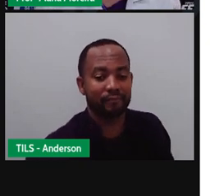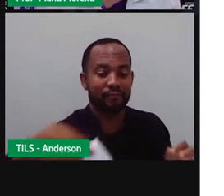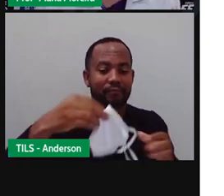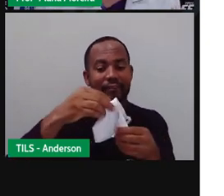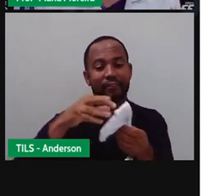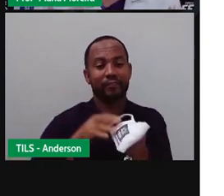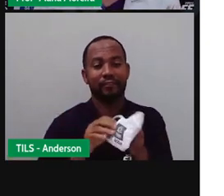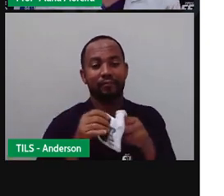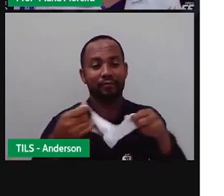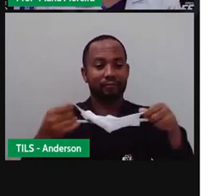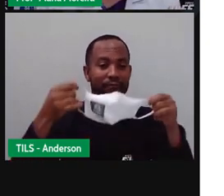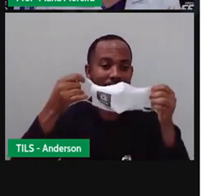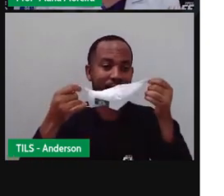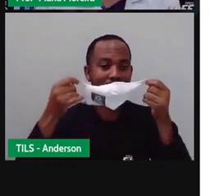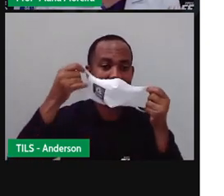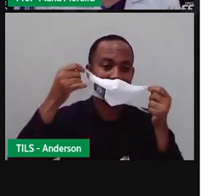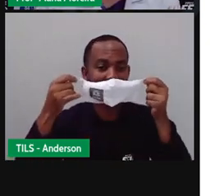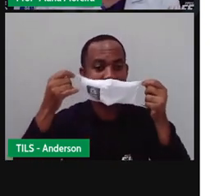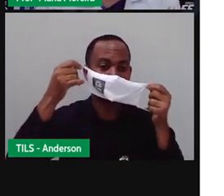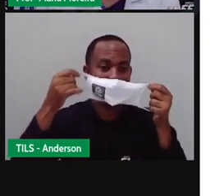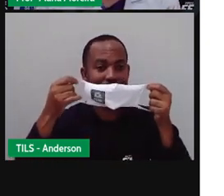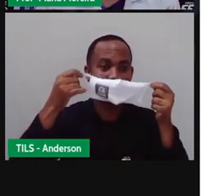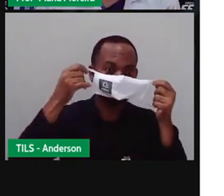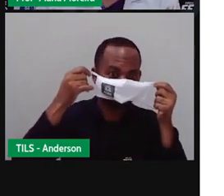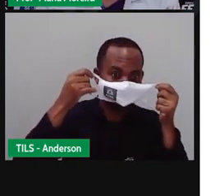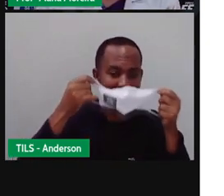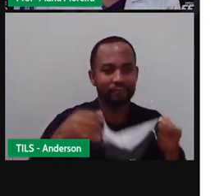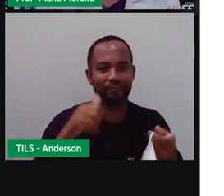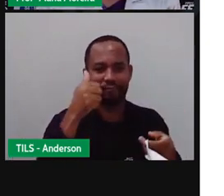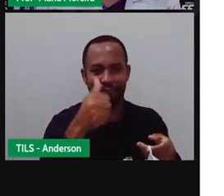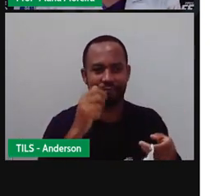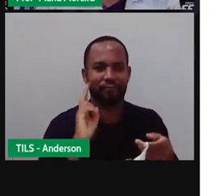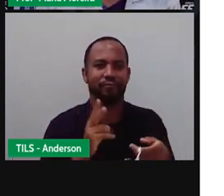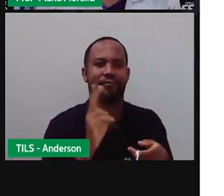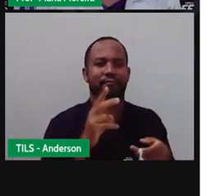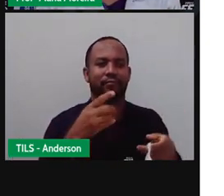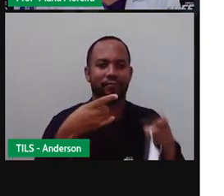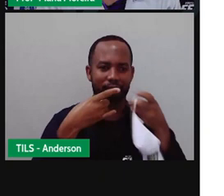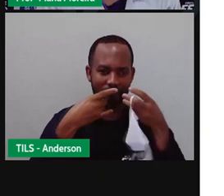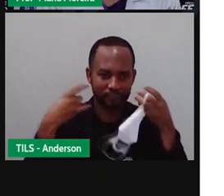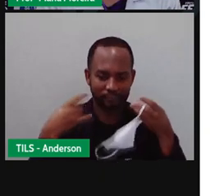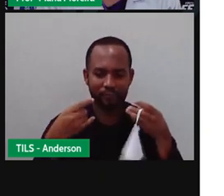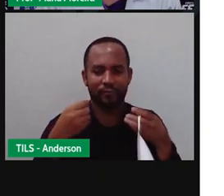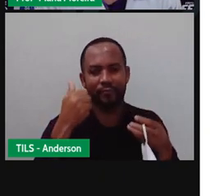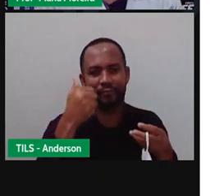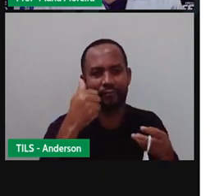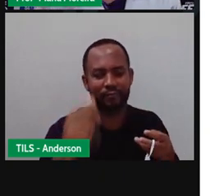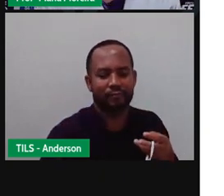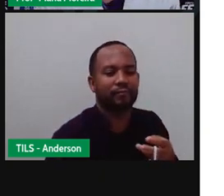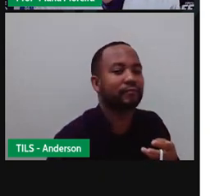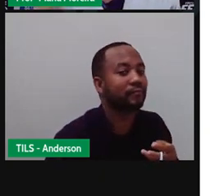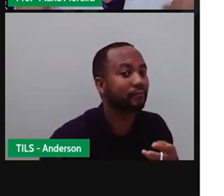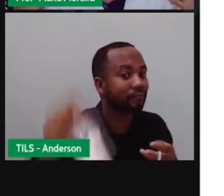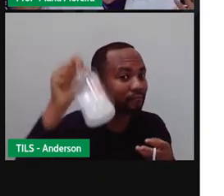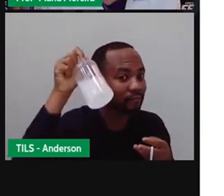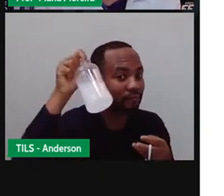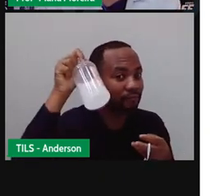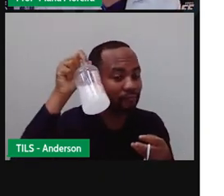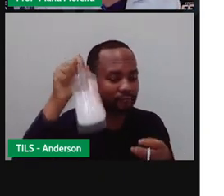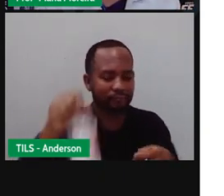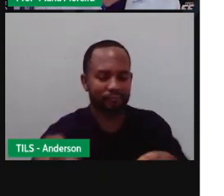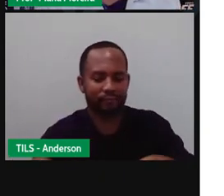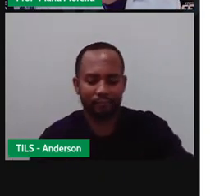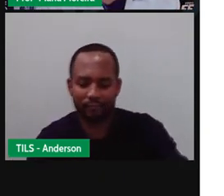pratiquem isolamento social, distanciamento social, se possível for, certo? E aproveitem